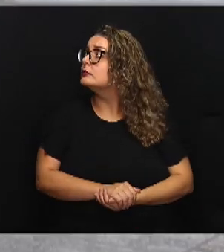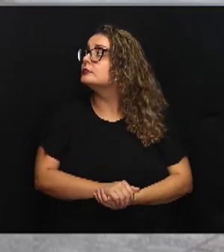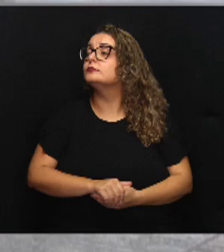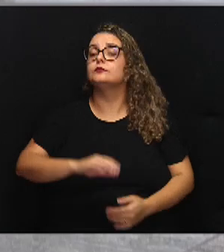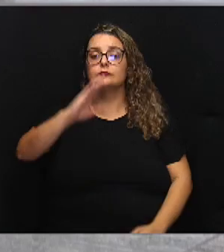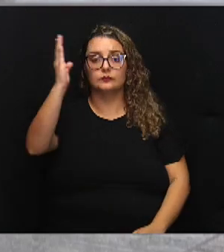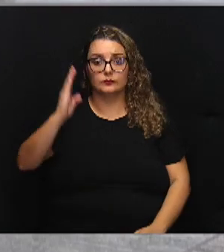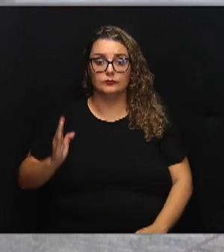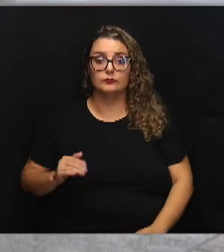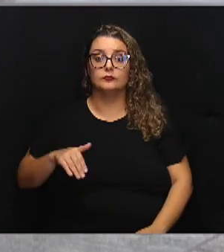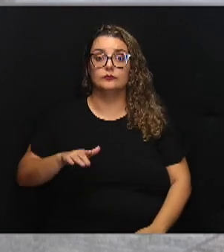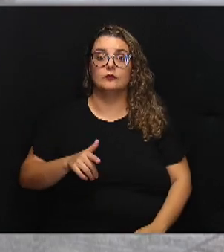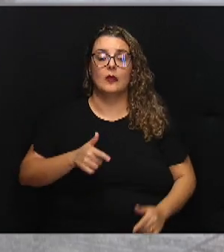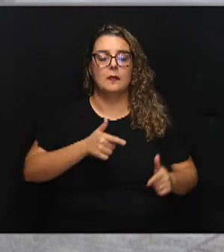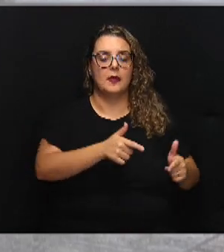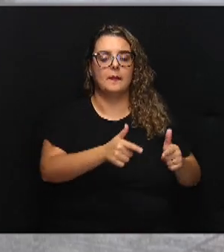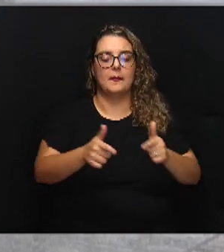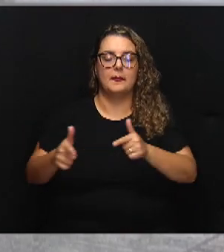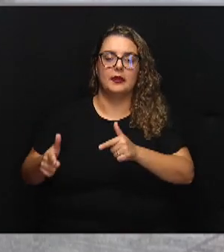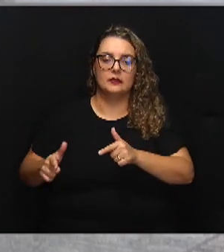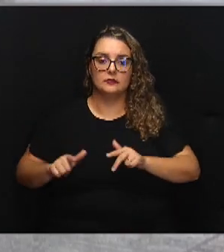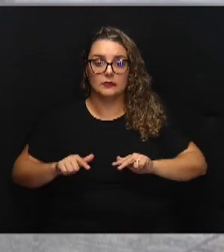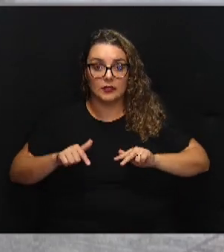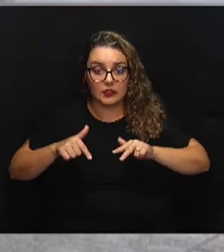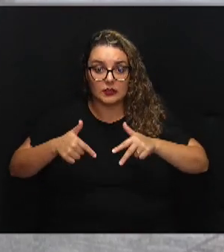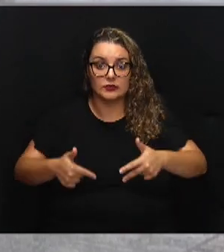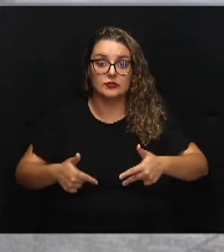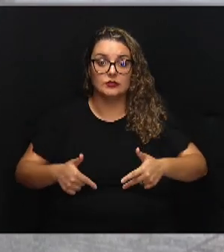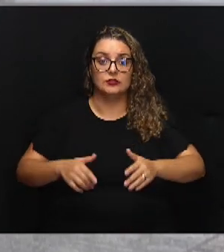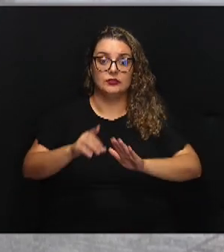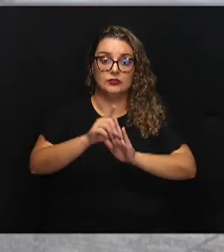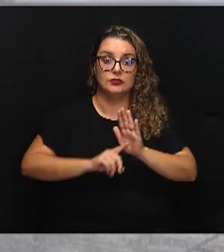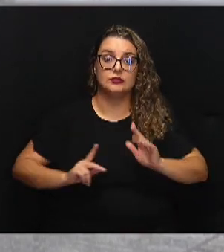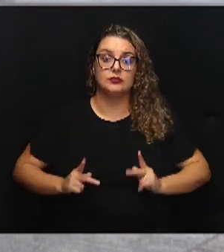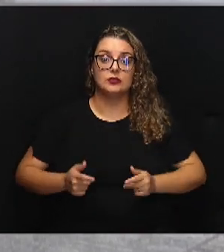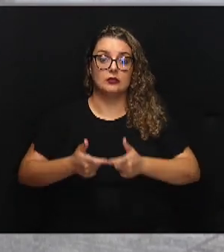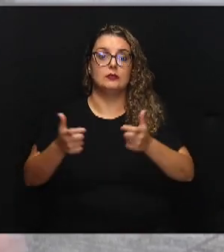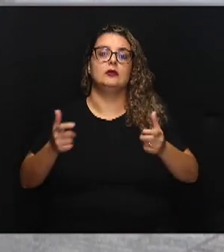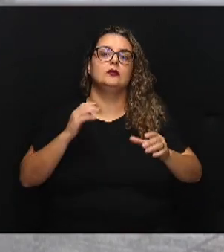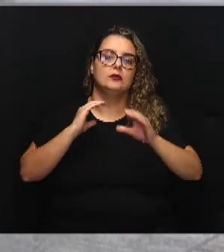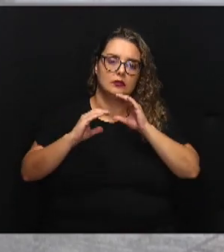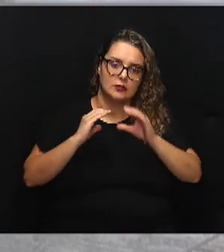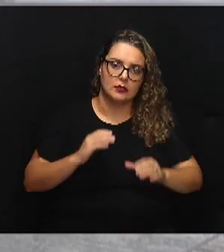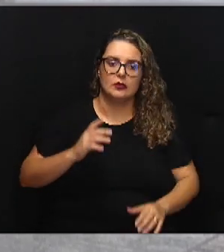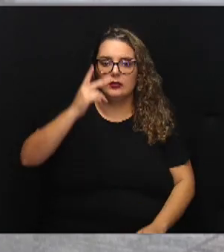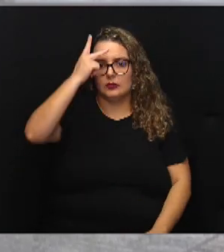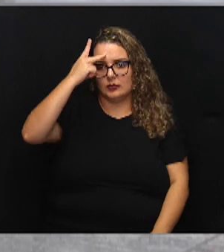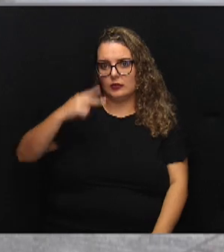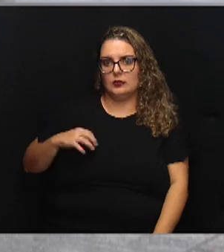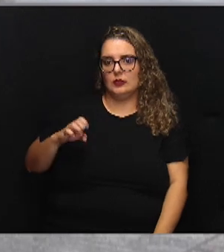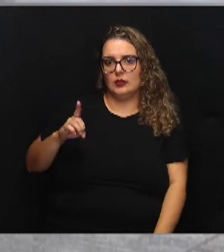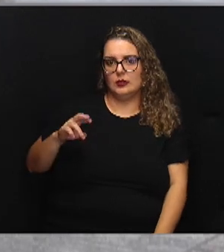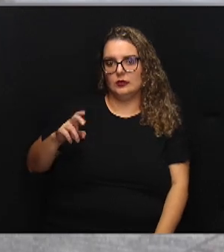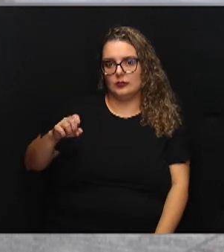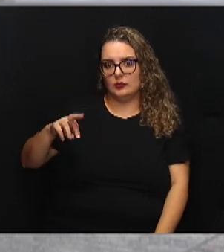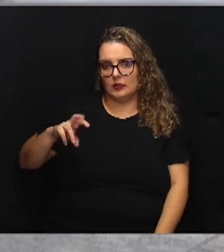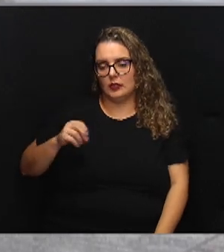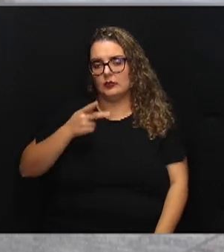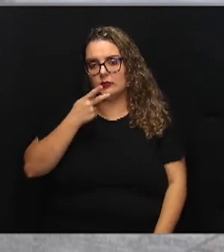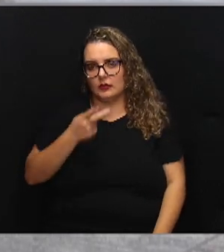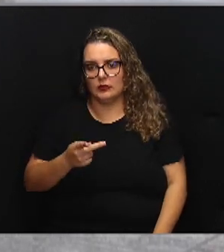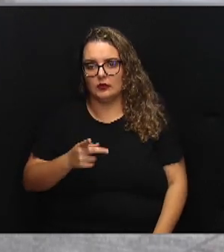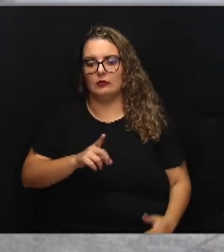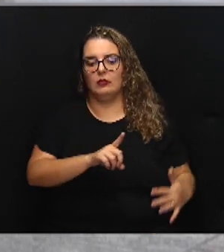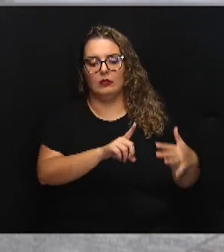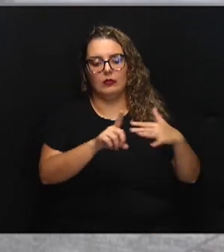mais mata ativistas de direitos humanos, muitos deles são comunicadores, né? O próprio Eduardo mencionou aqui a